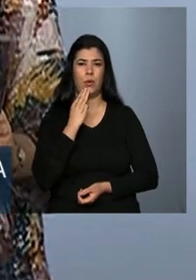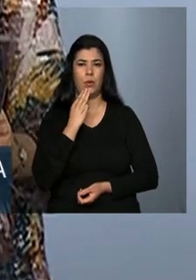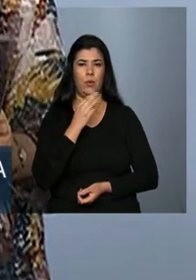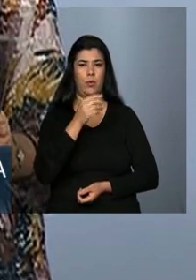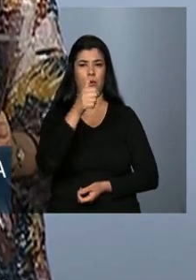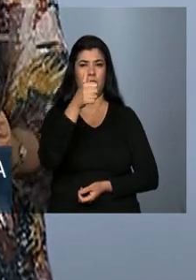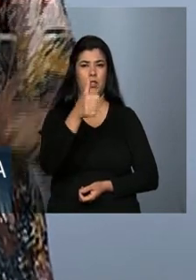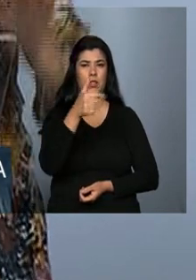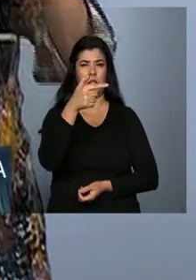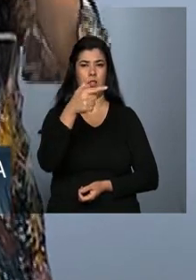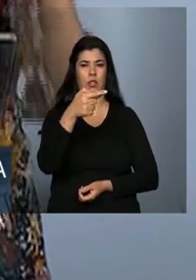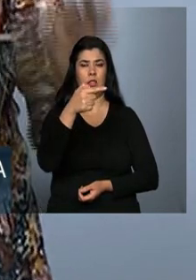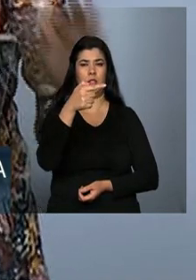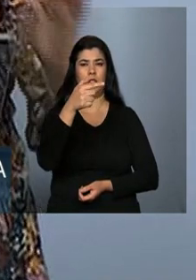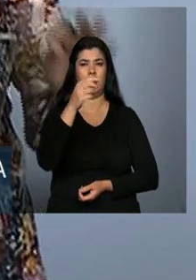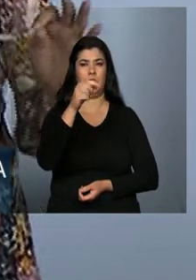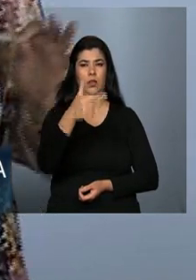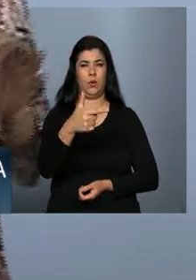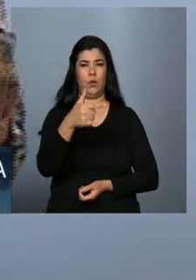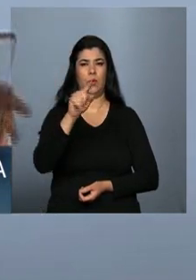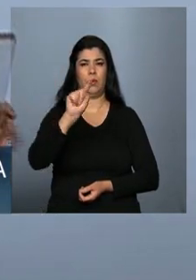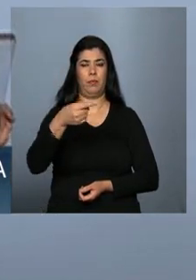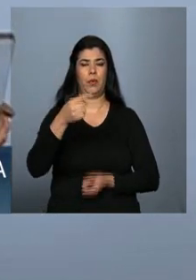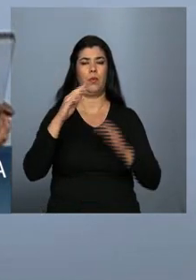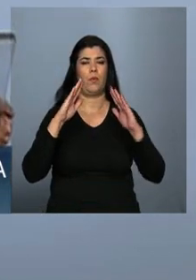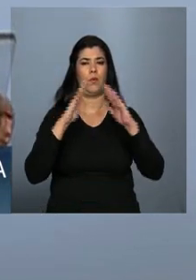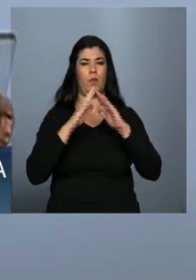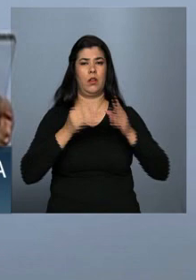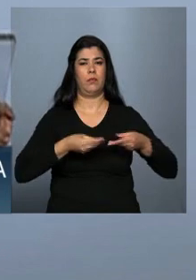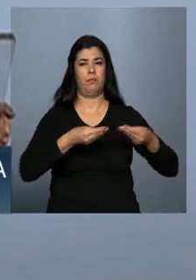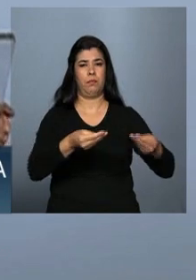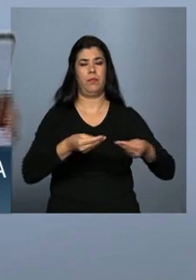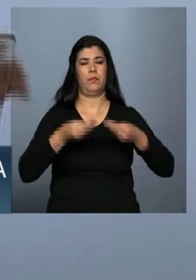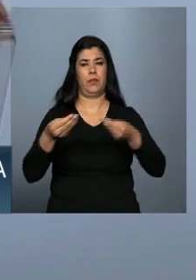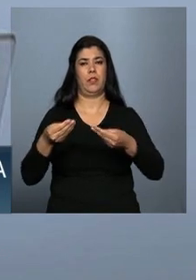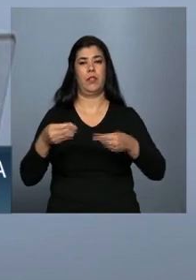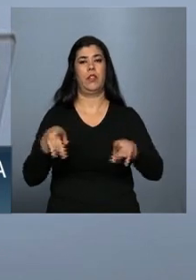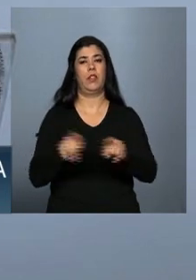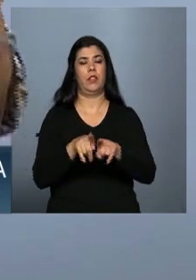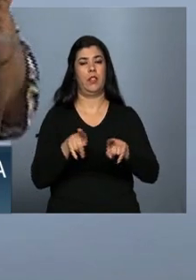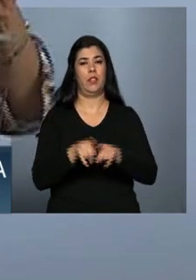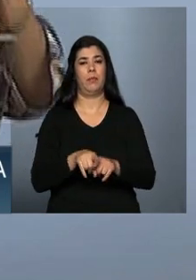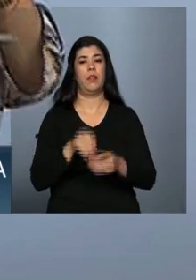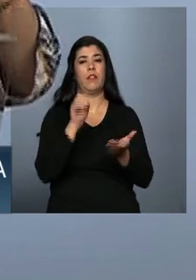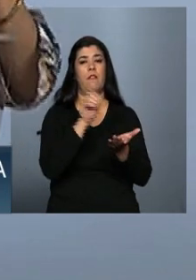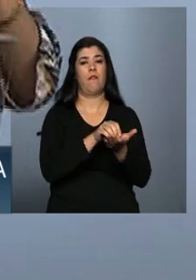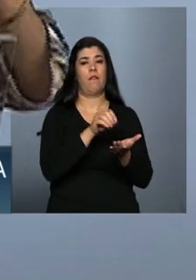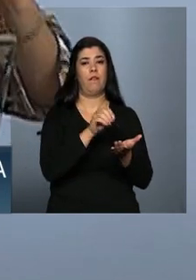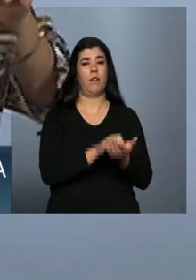2.182.000 moradias já entregues e tem outras